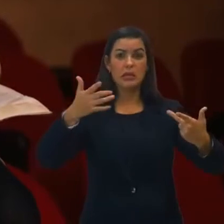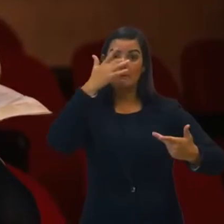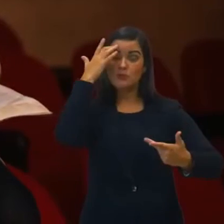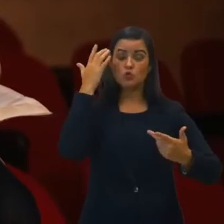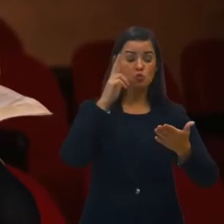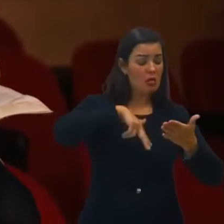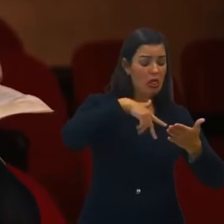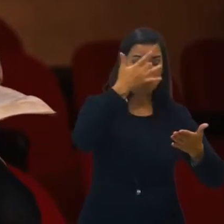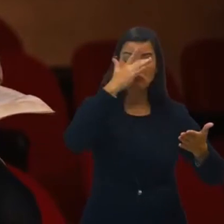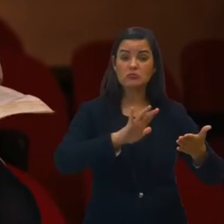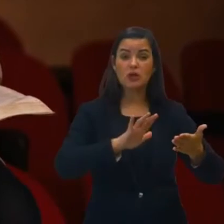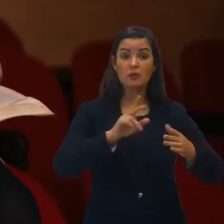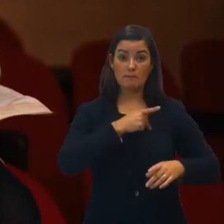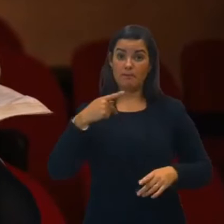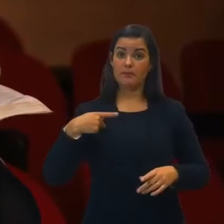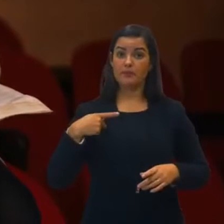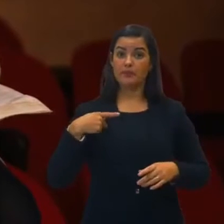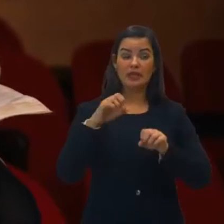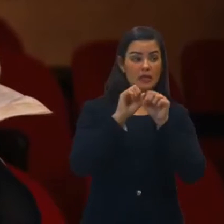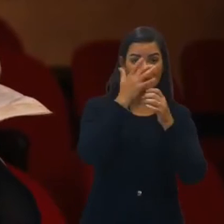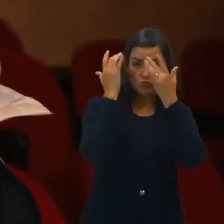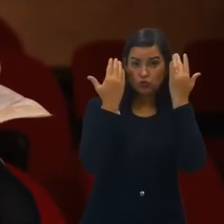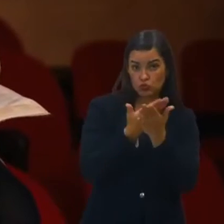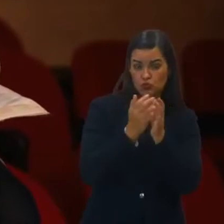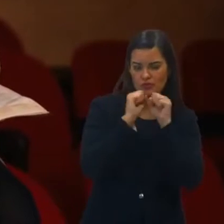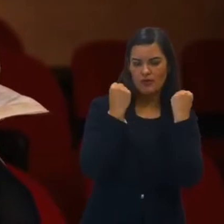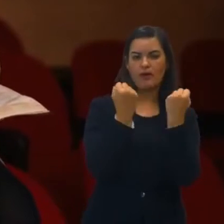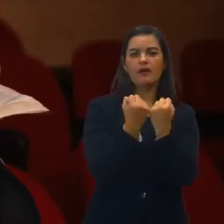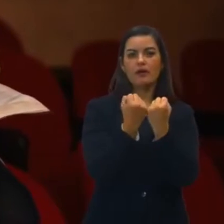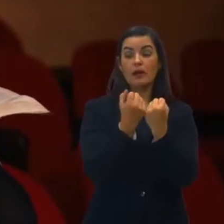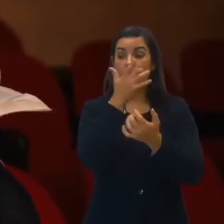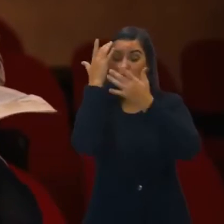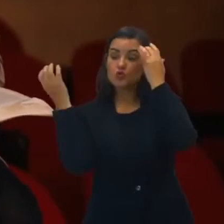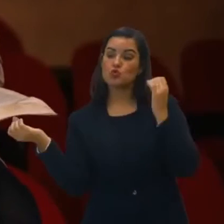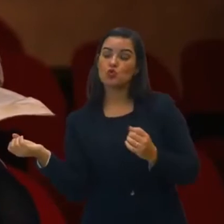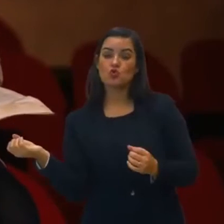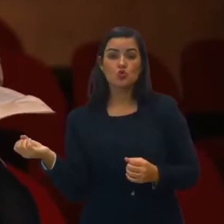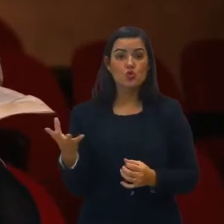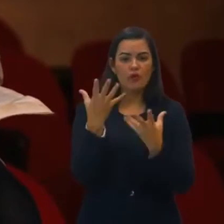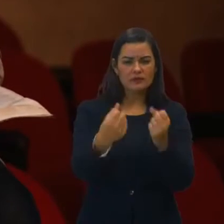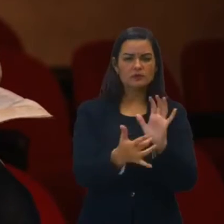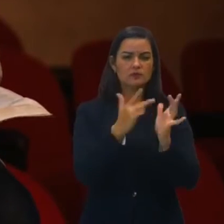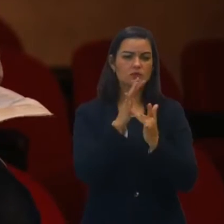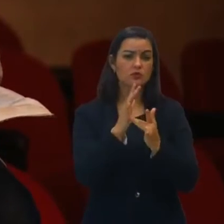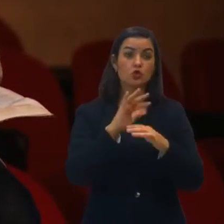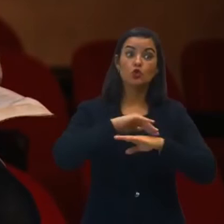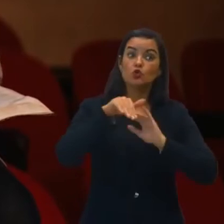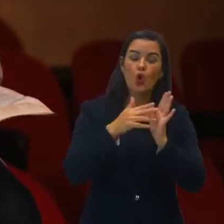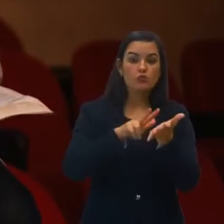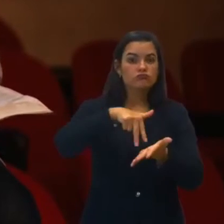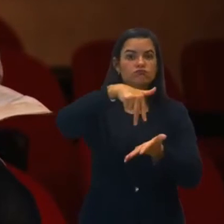iletrados, pastores, seminaristas, novos convertidos, todos se levantam, todos